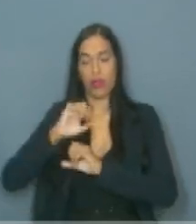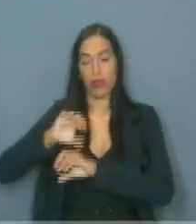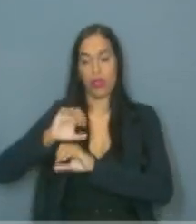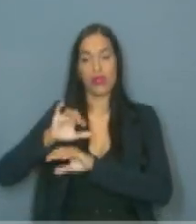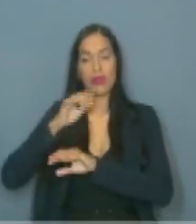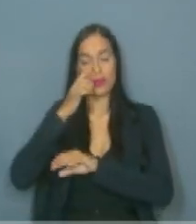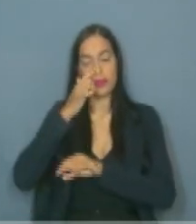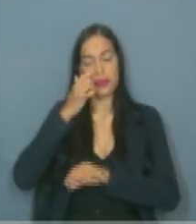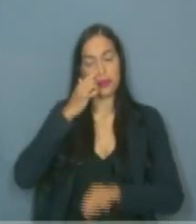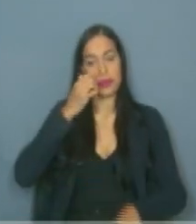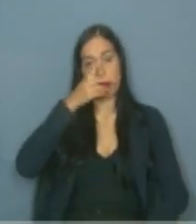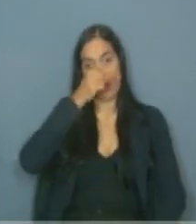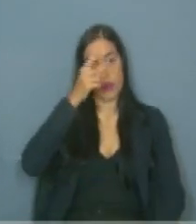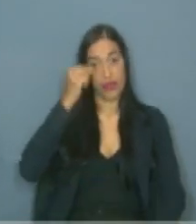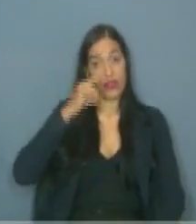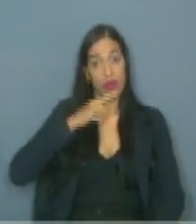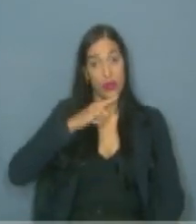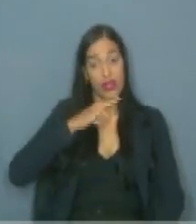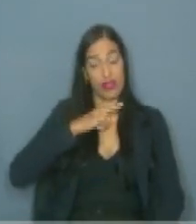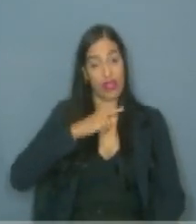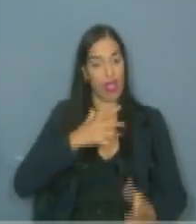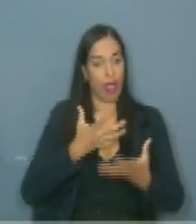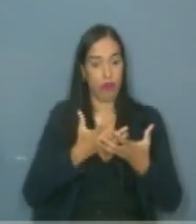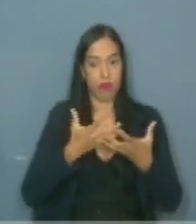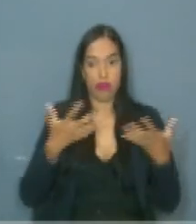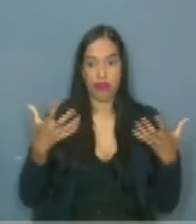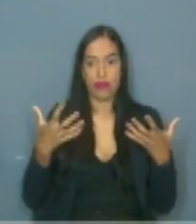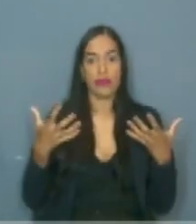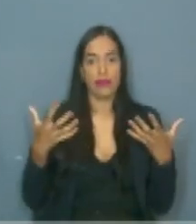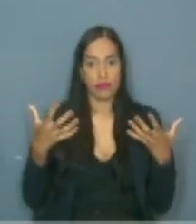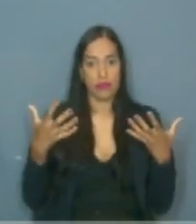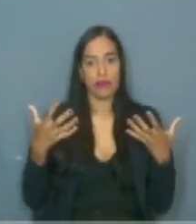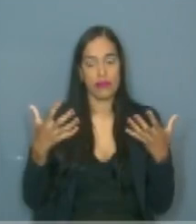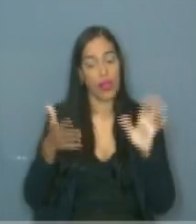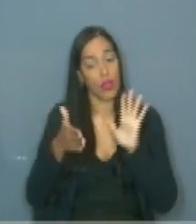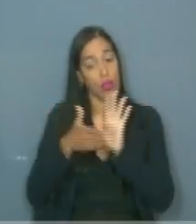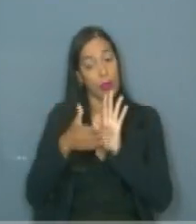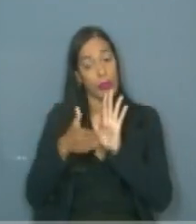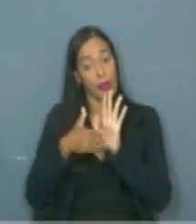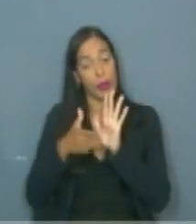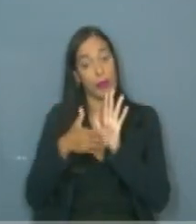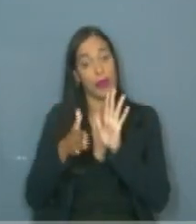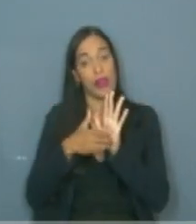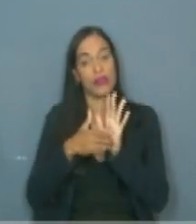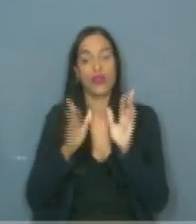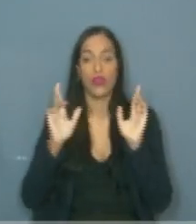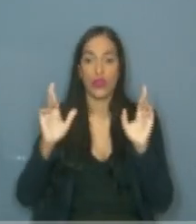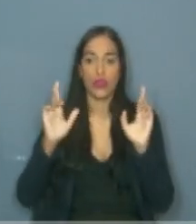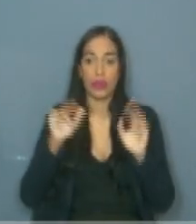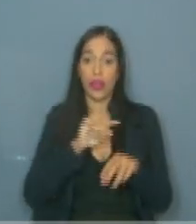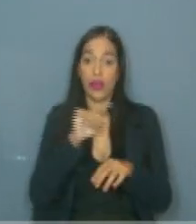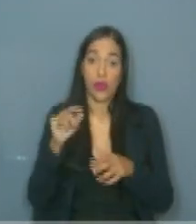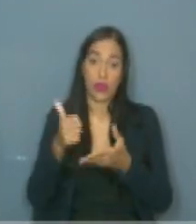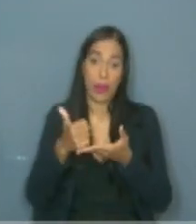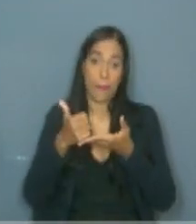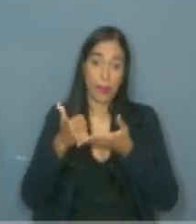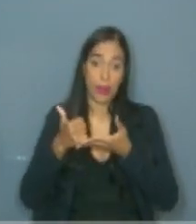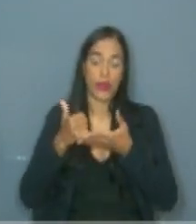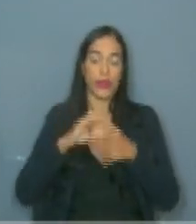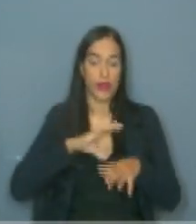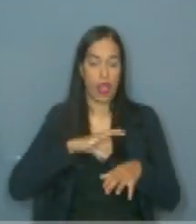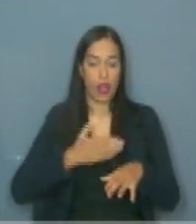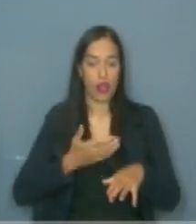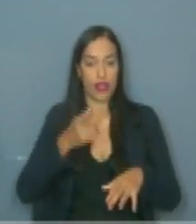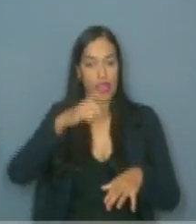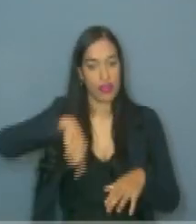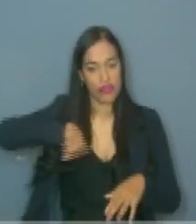que a prefeitura tem é gigantesca. O que é que estou propondo? Mais uma vez, espero contar com a solidariedade, né, e a coragem